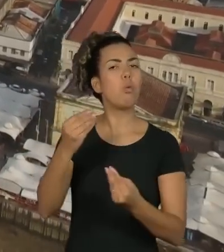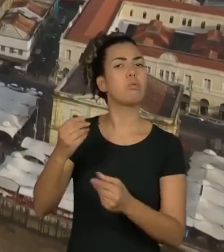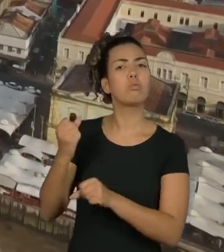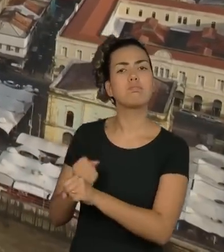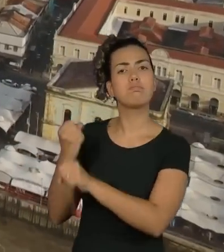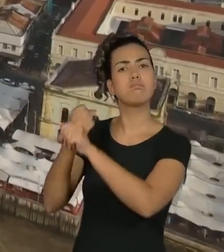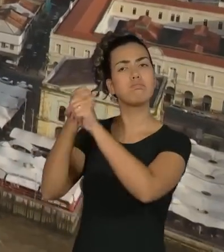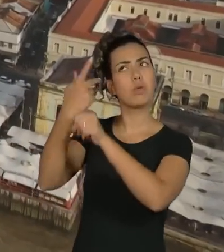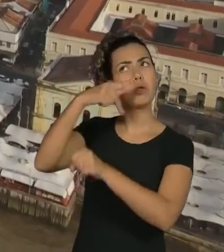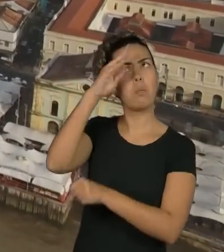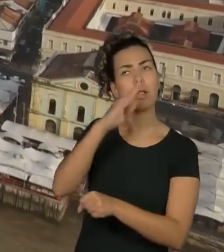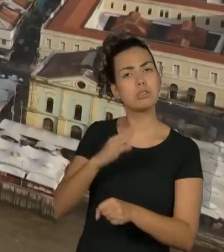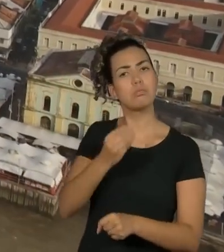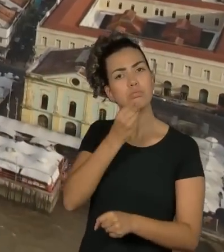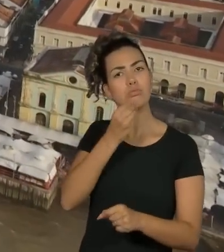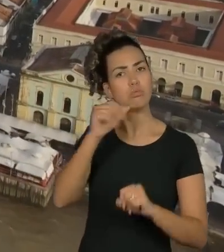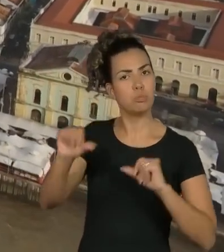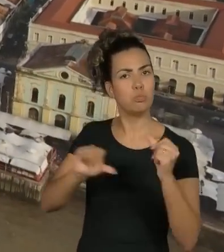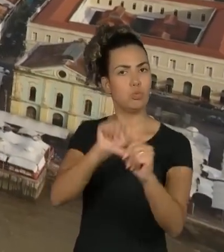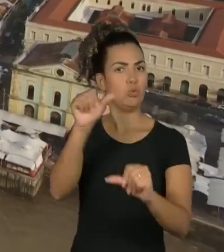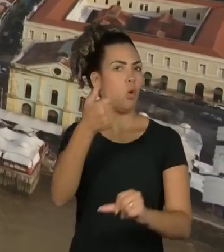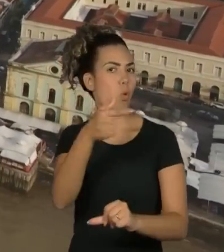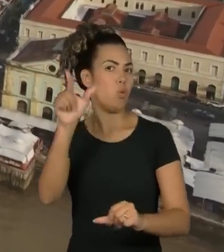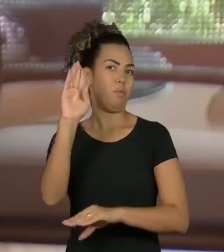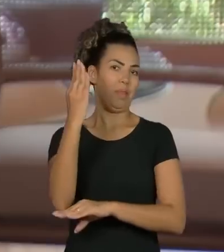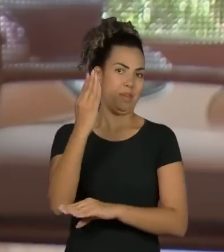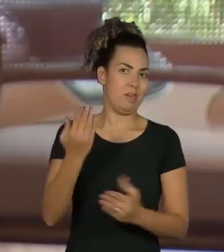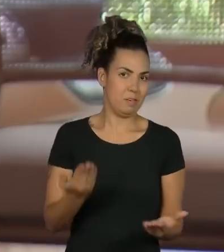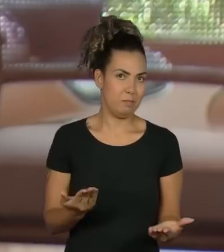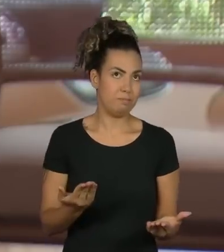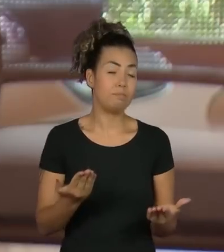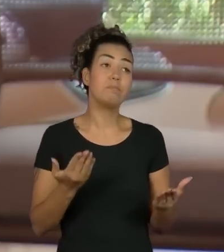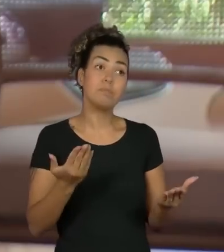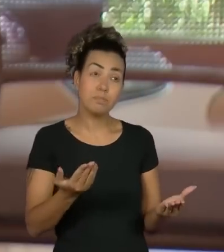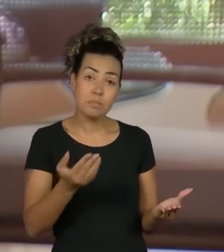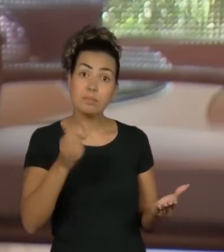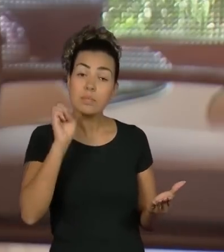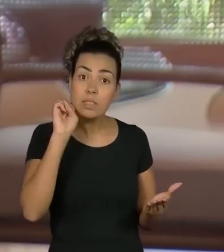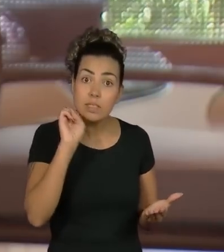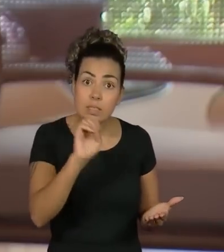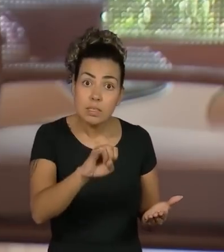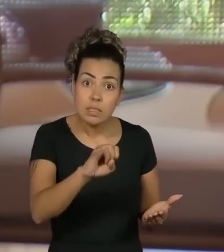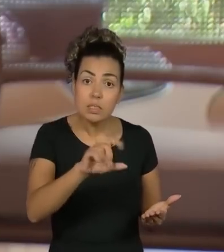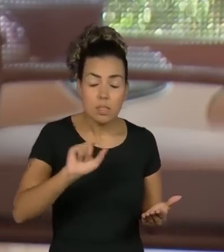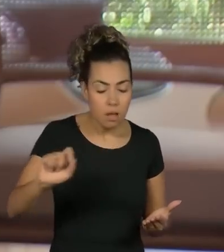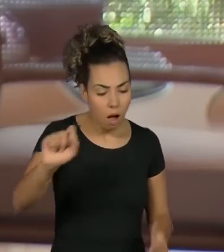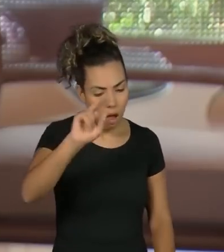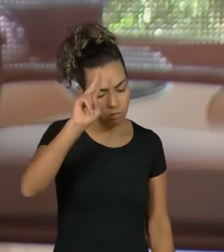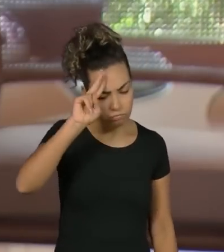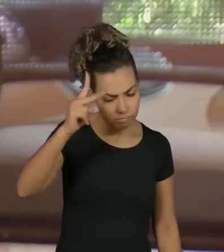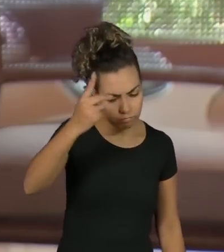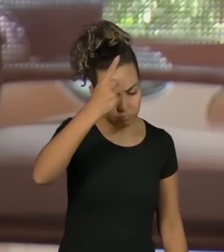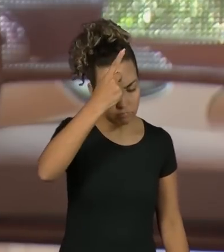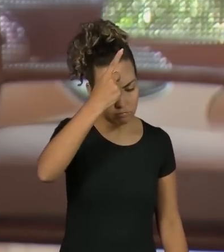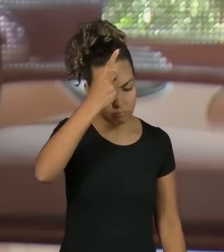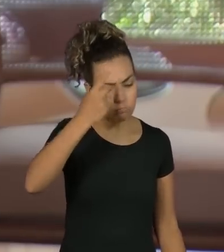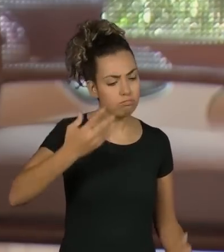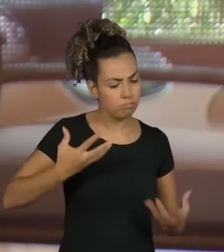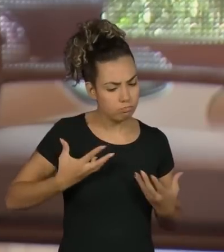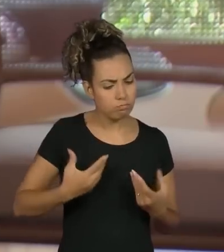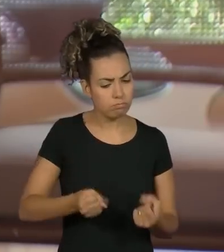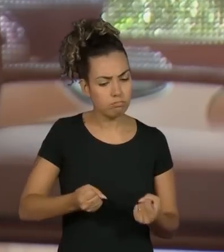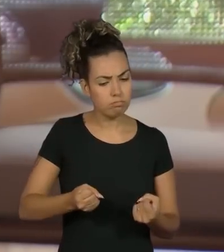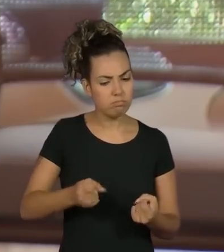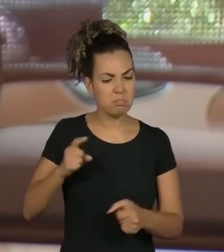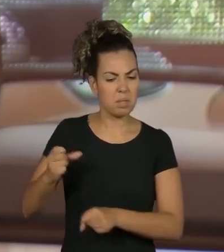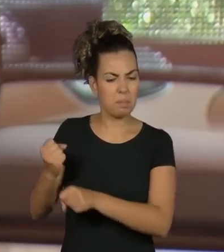civil no Brasil. Se não houver envolvimento nas mudanças de paradigma, de